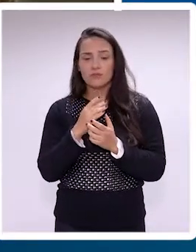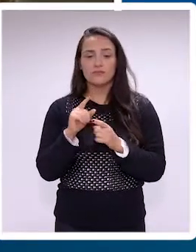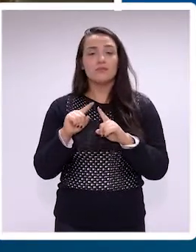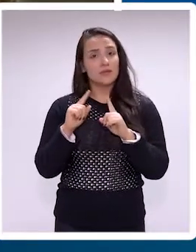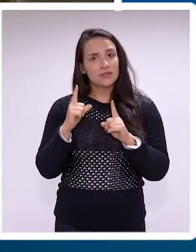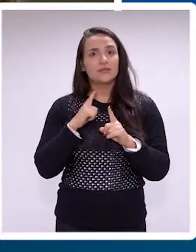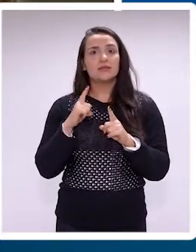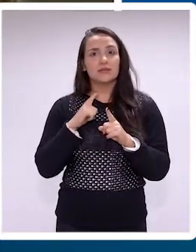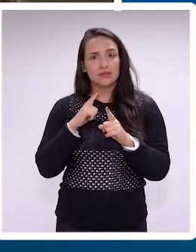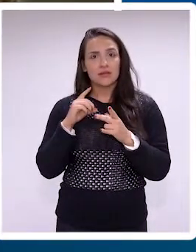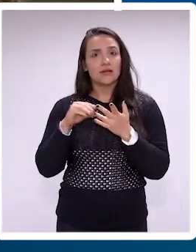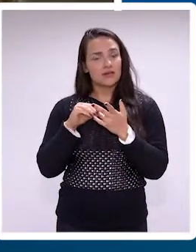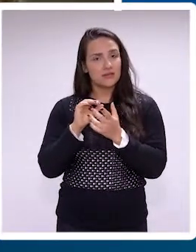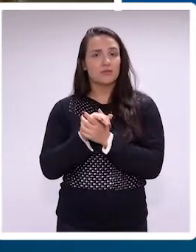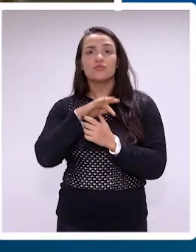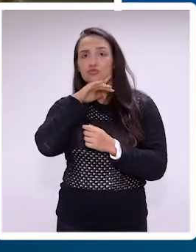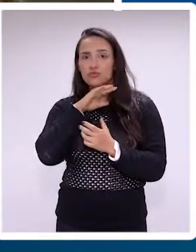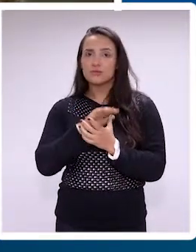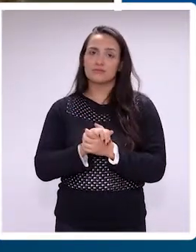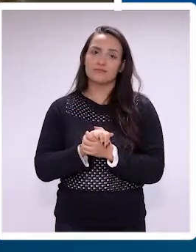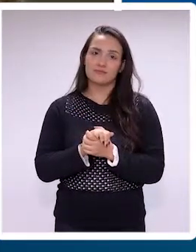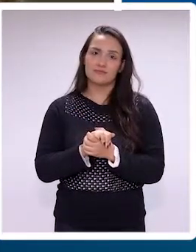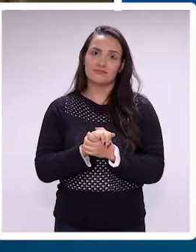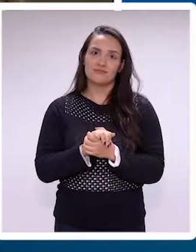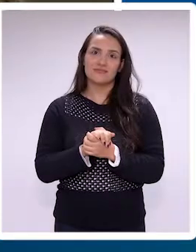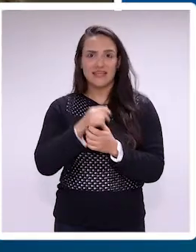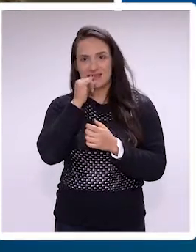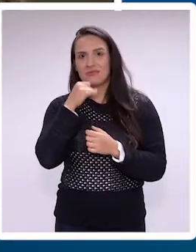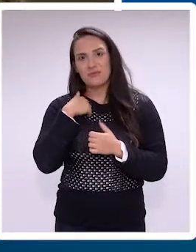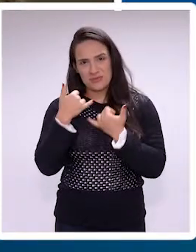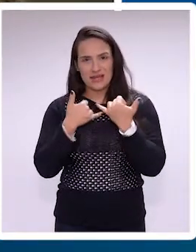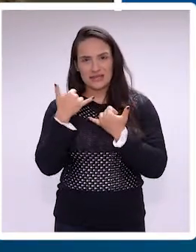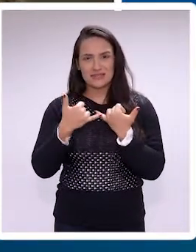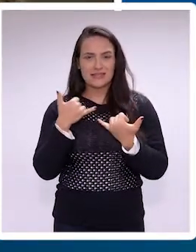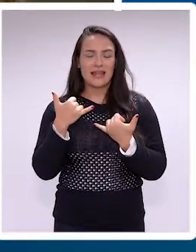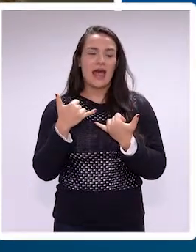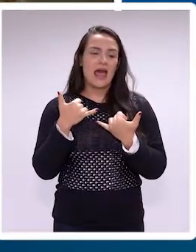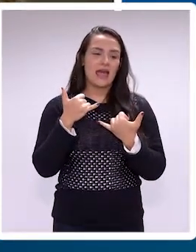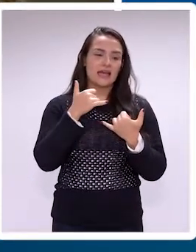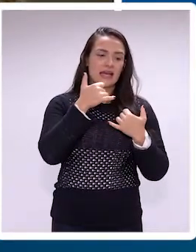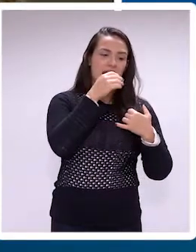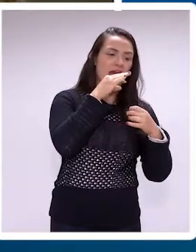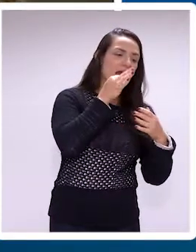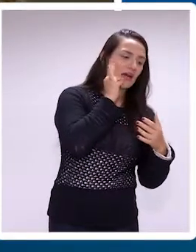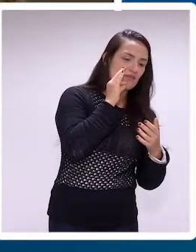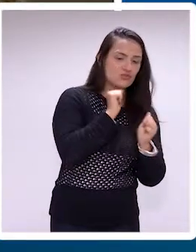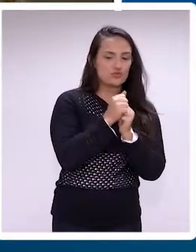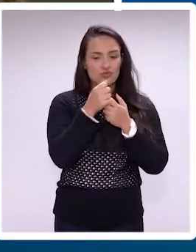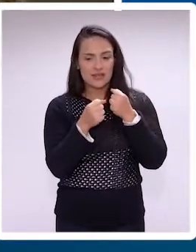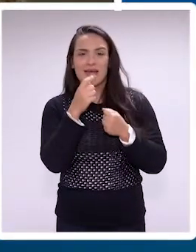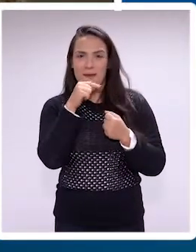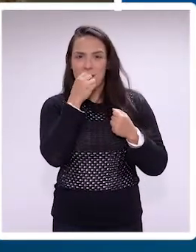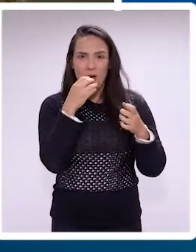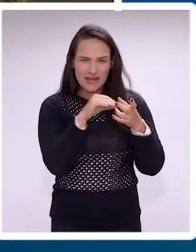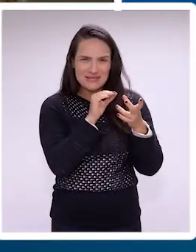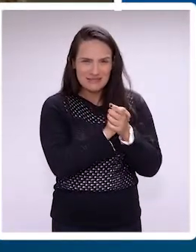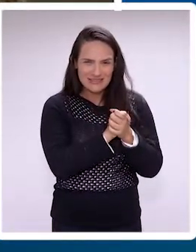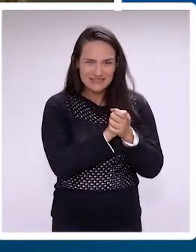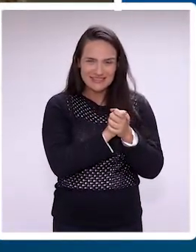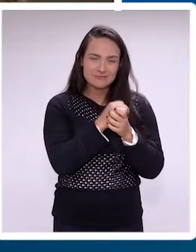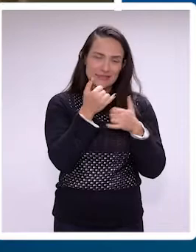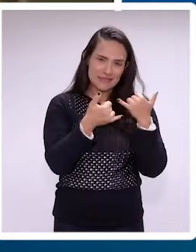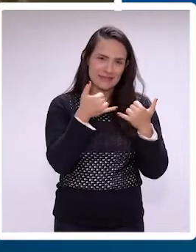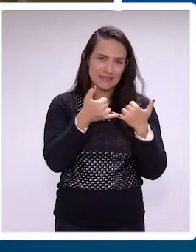na natureza, depressão com ansiedade. Aí, então, há necessidade do tratamento, porque, embora